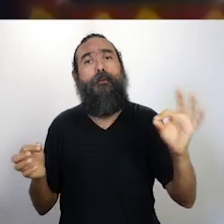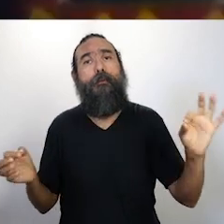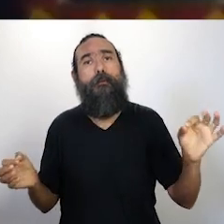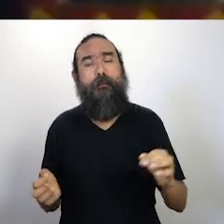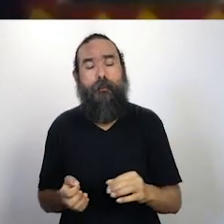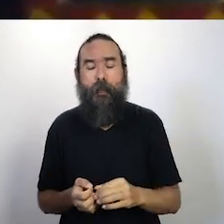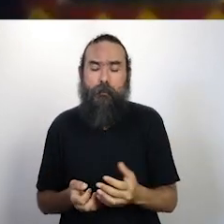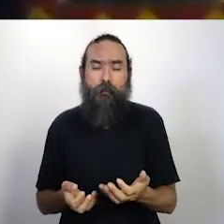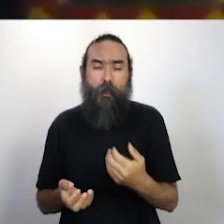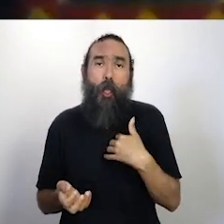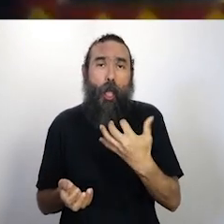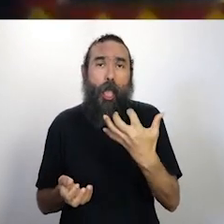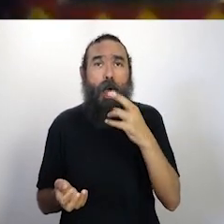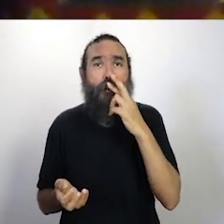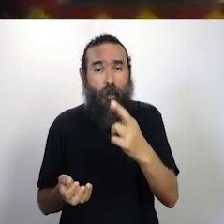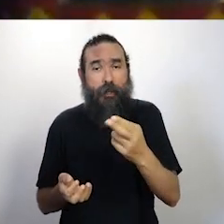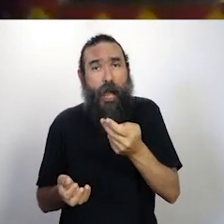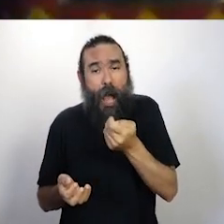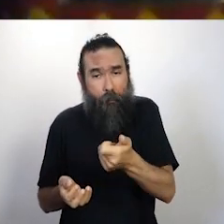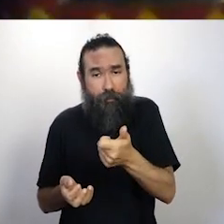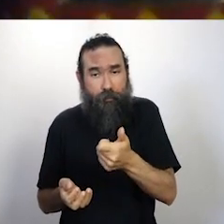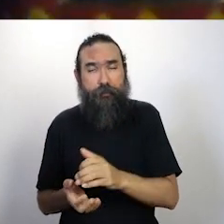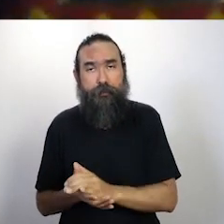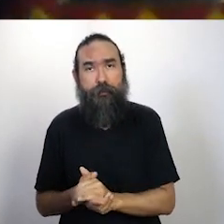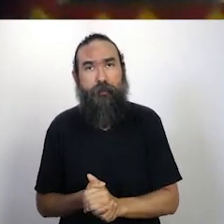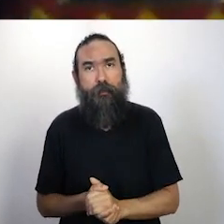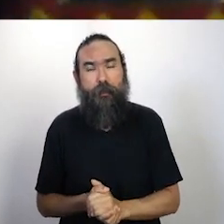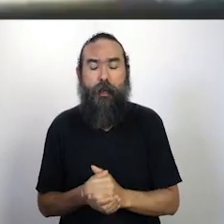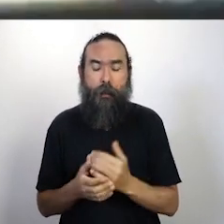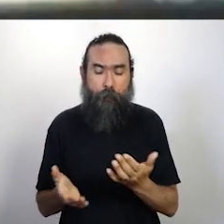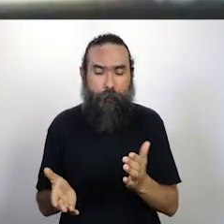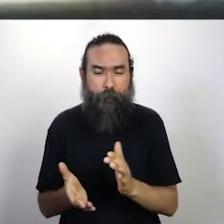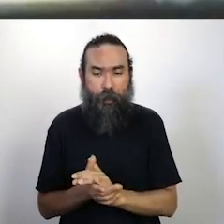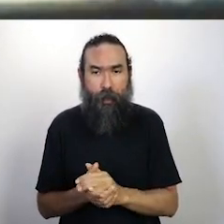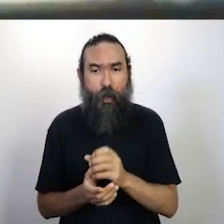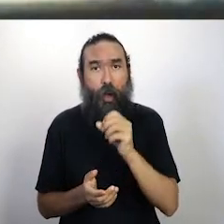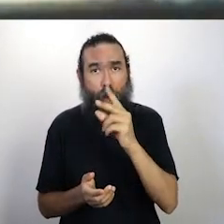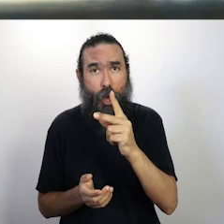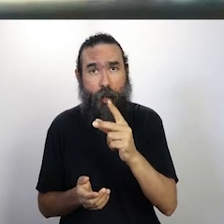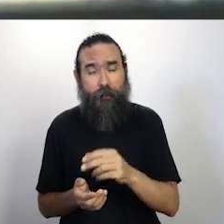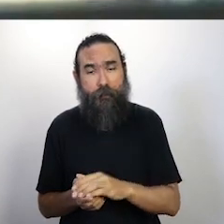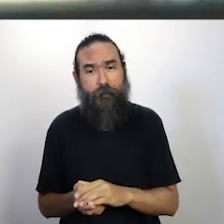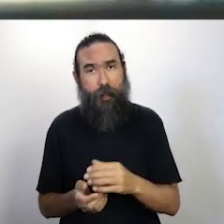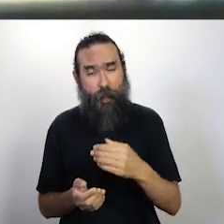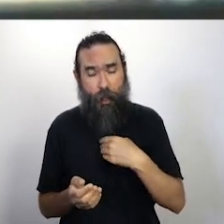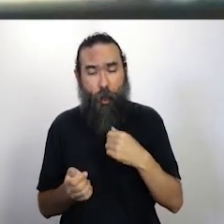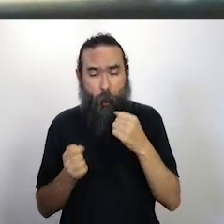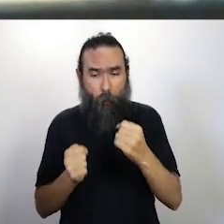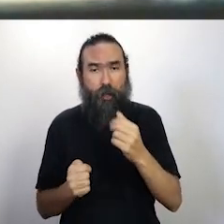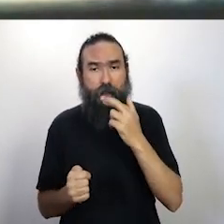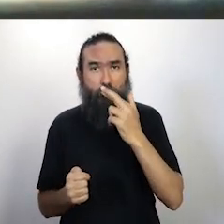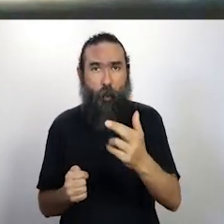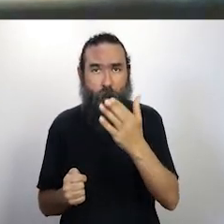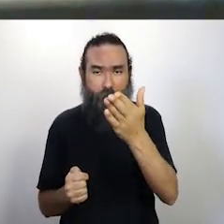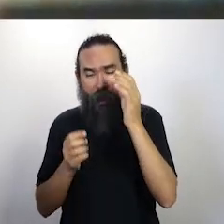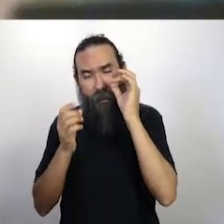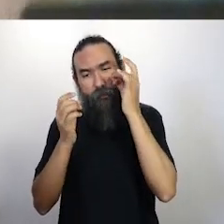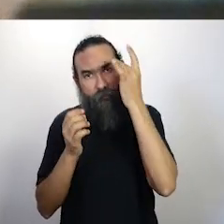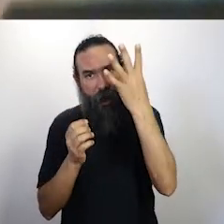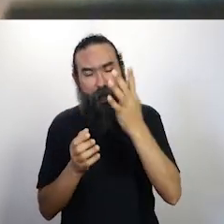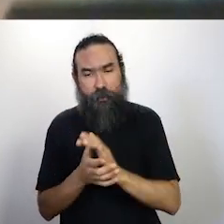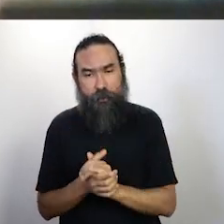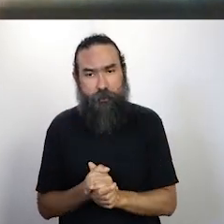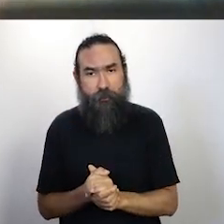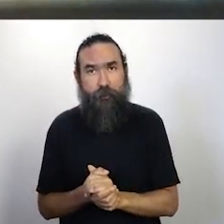respostas rápidas porque daí a gente conclui aí você direciona para quem quer essa eu posso resolver porque ela é fácil na verdade